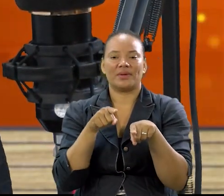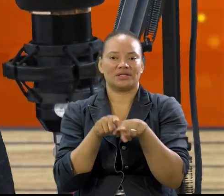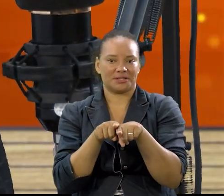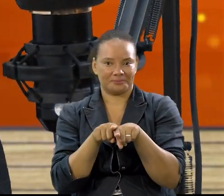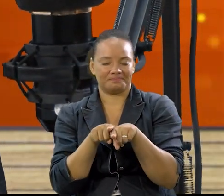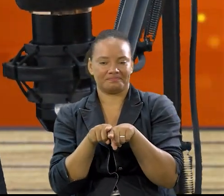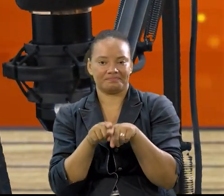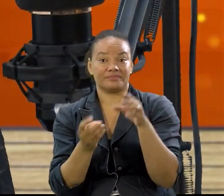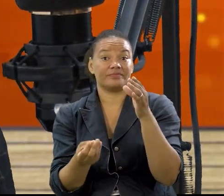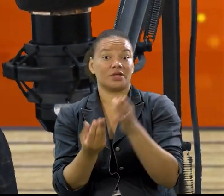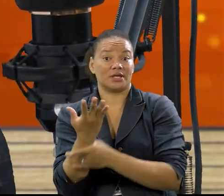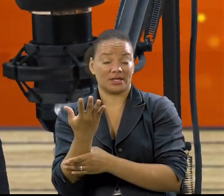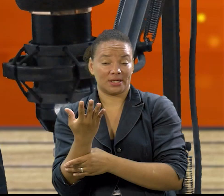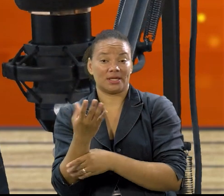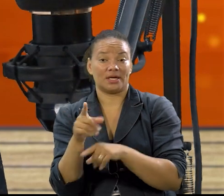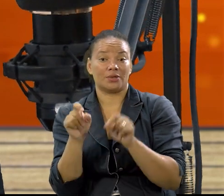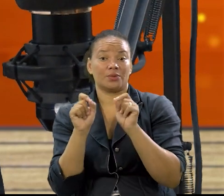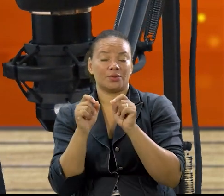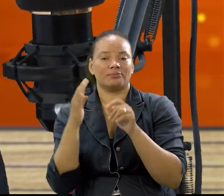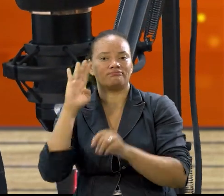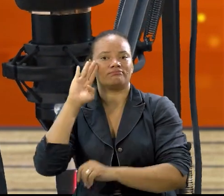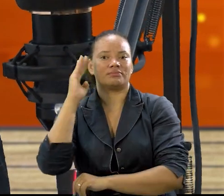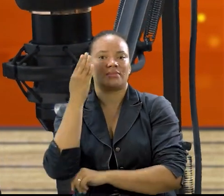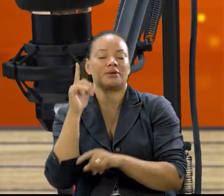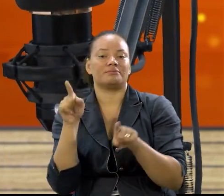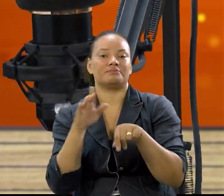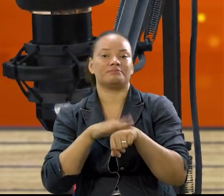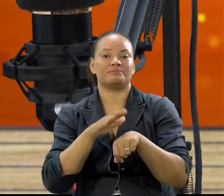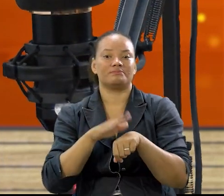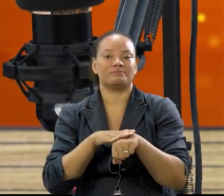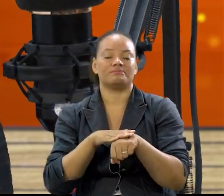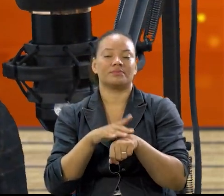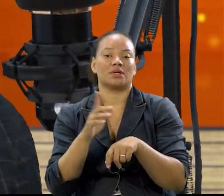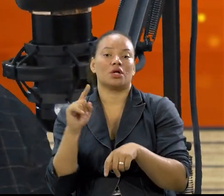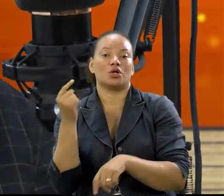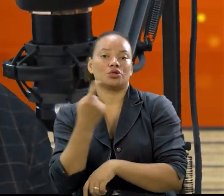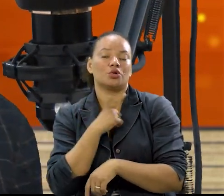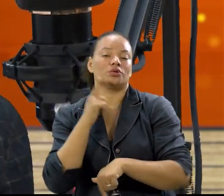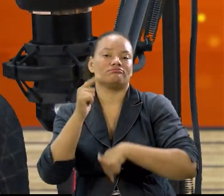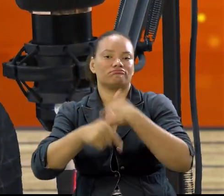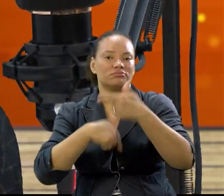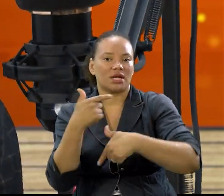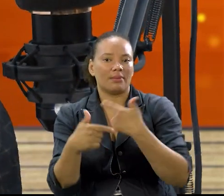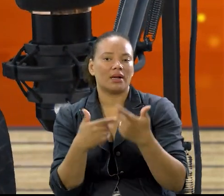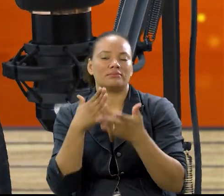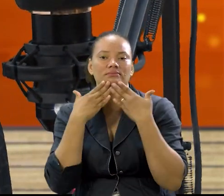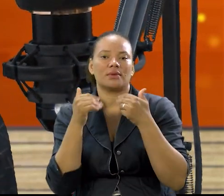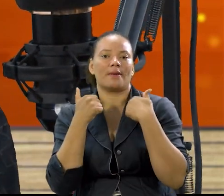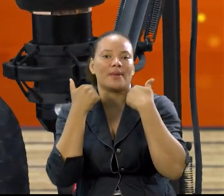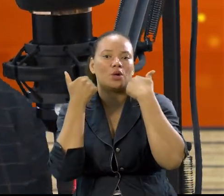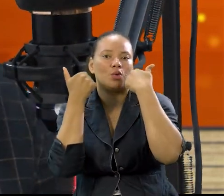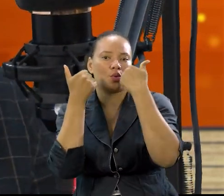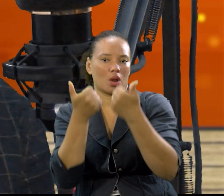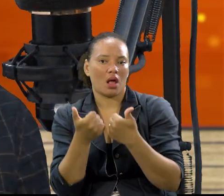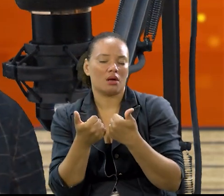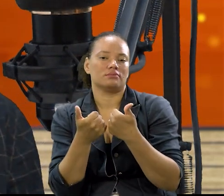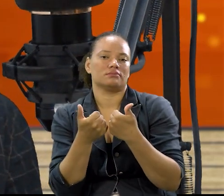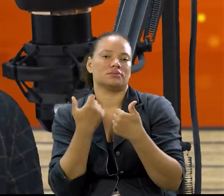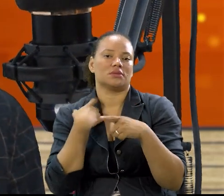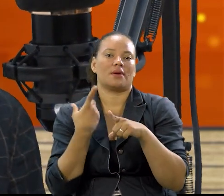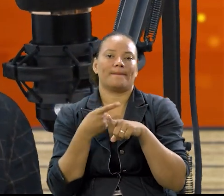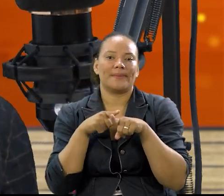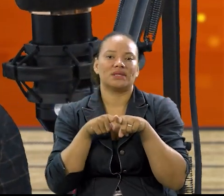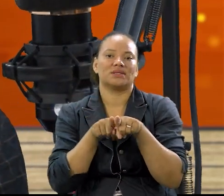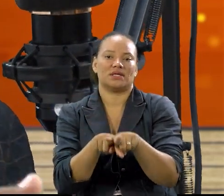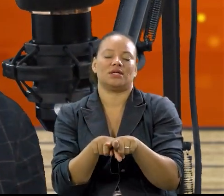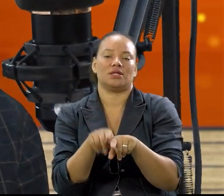né foi criado um fluxo né A princípio esse fluxo ainda estamos trabalhando para melhorar né tá tendo